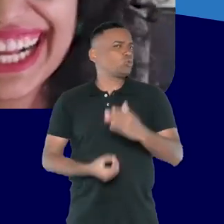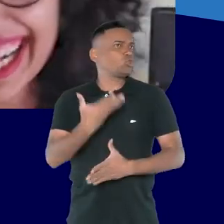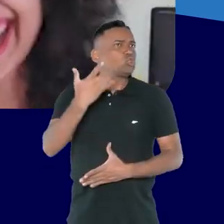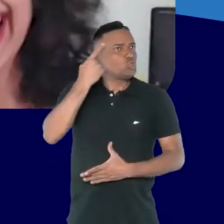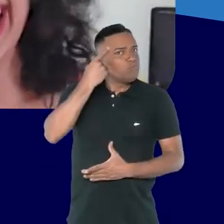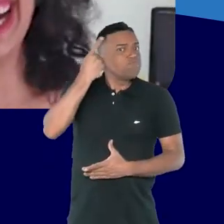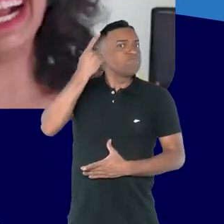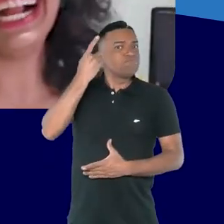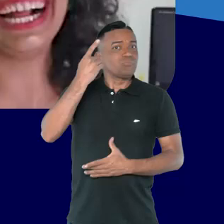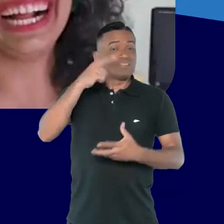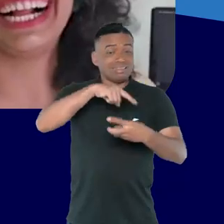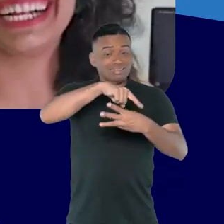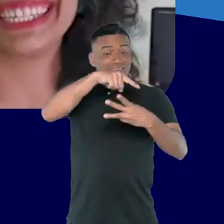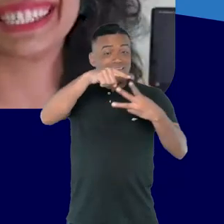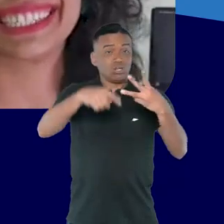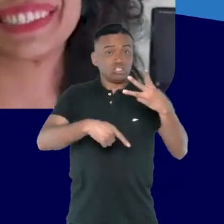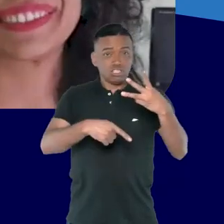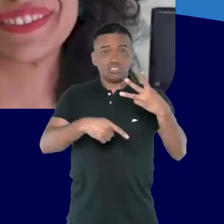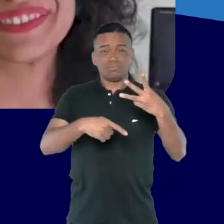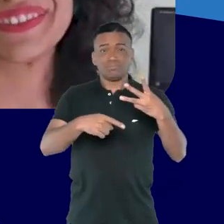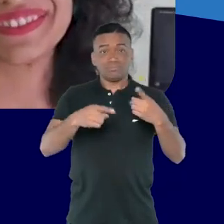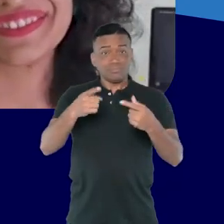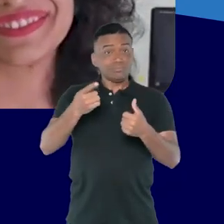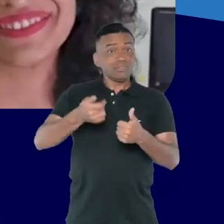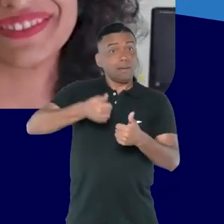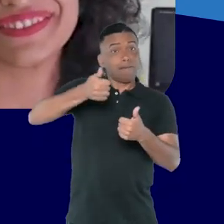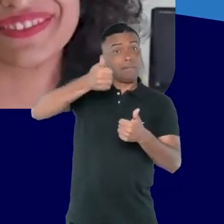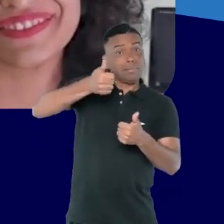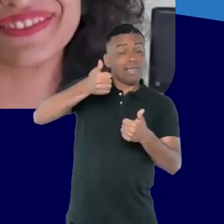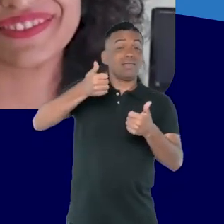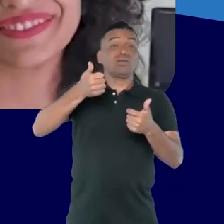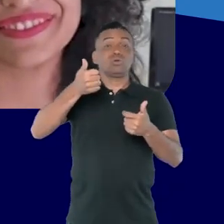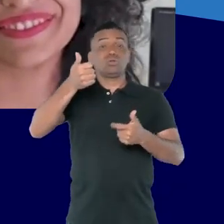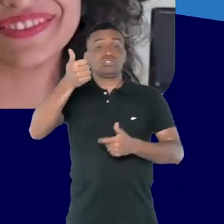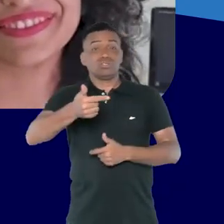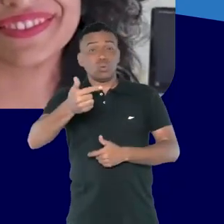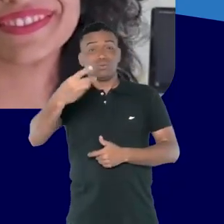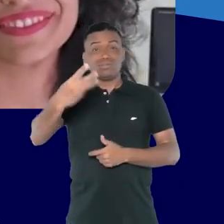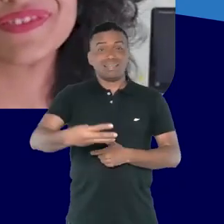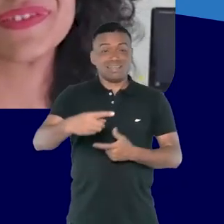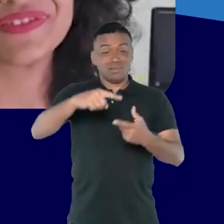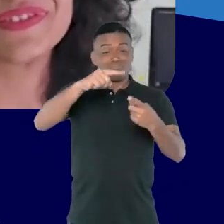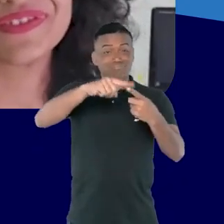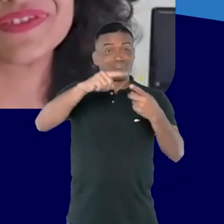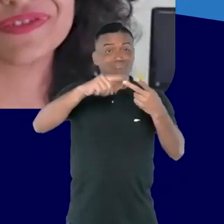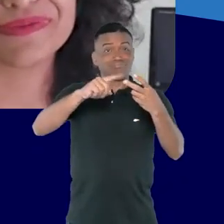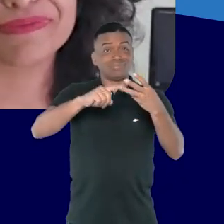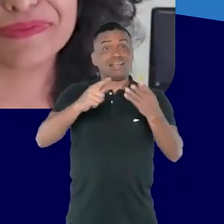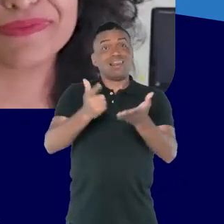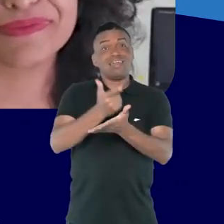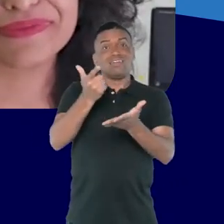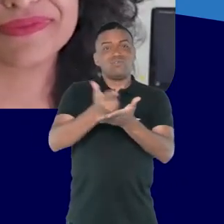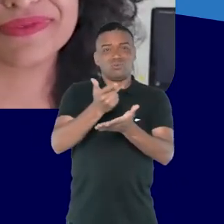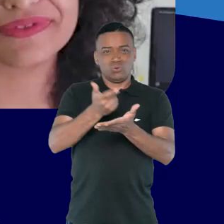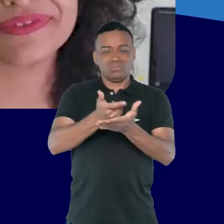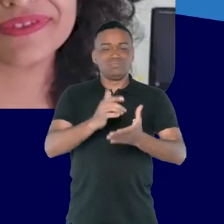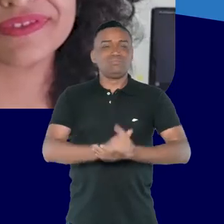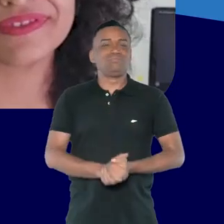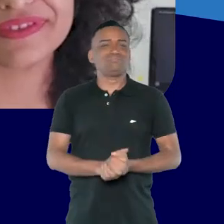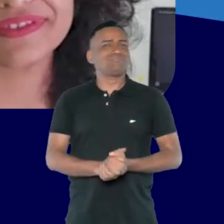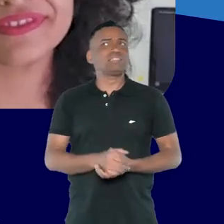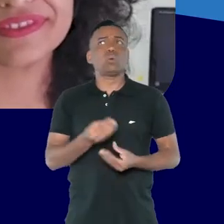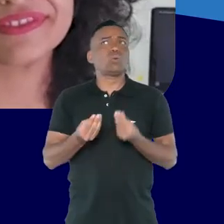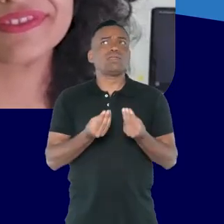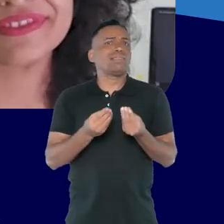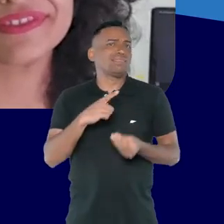Né? Então, conta um pouquinho de como que surgiu essa trilogia, né? Esse primeiro livro, o segundo e esse terceiro,